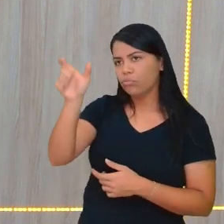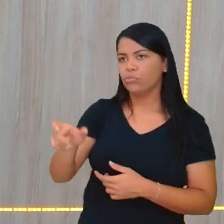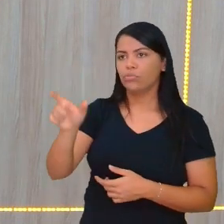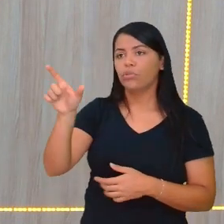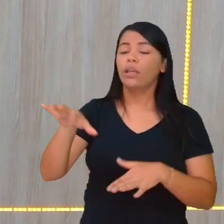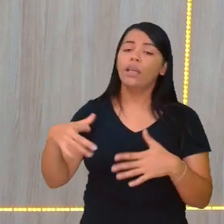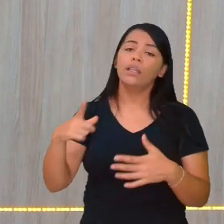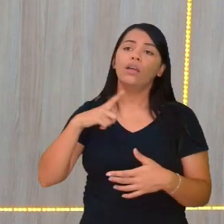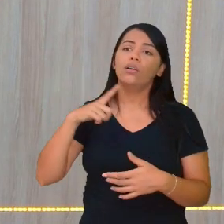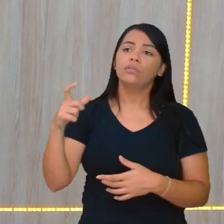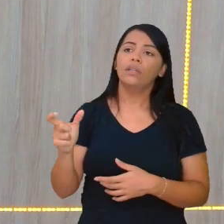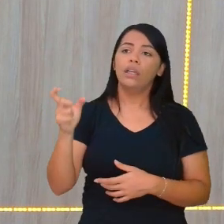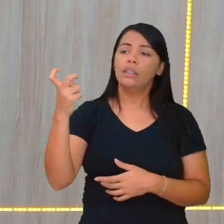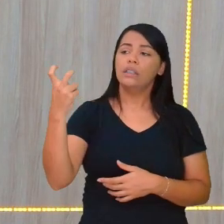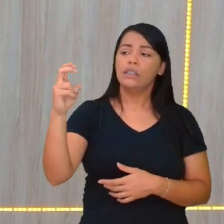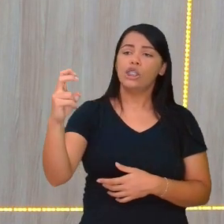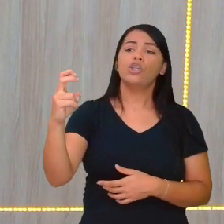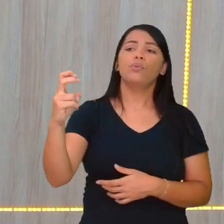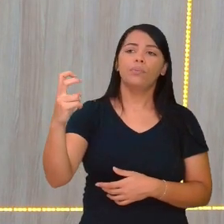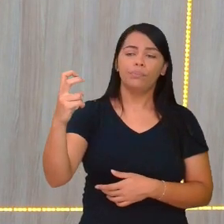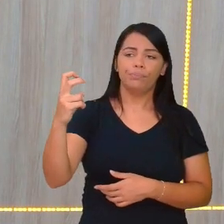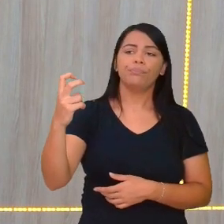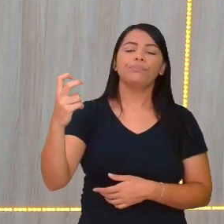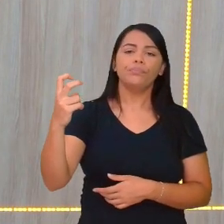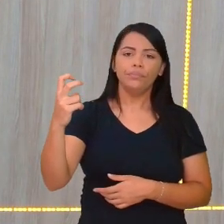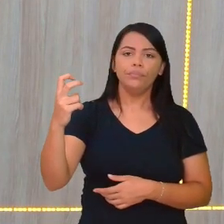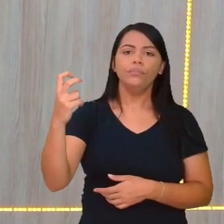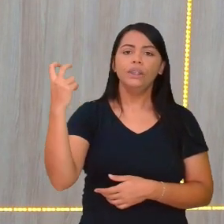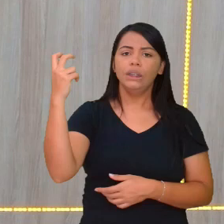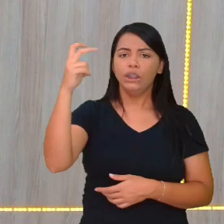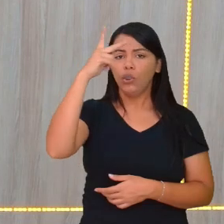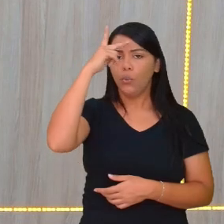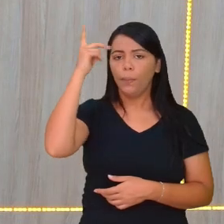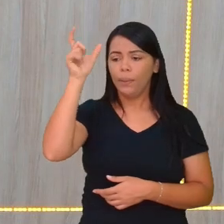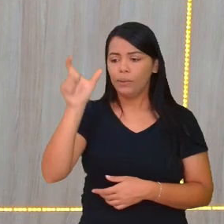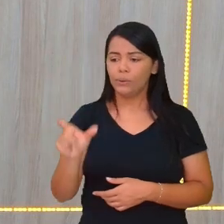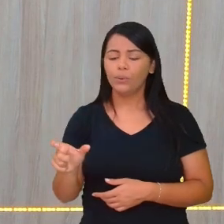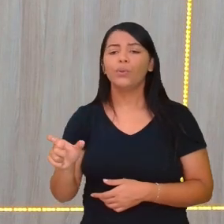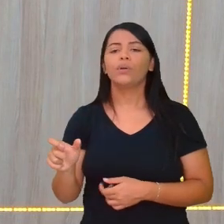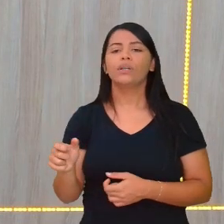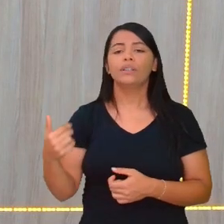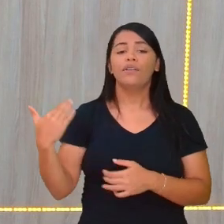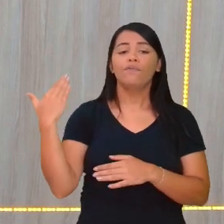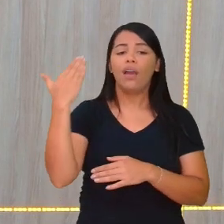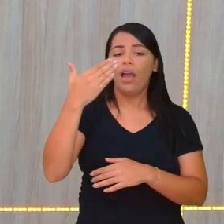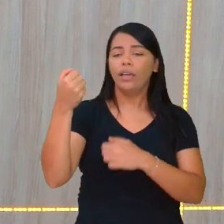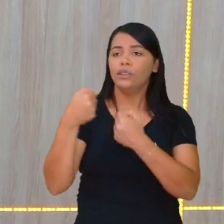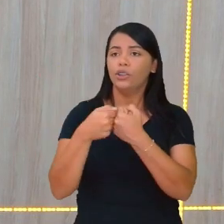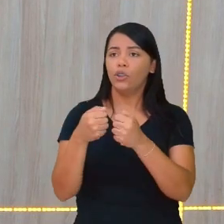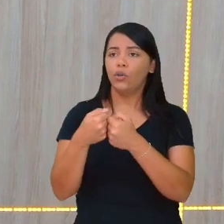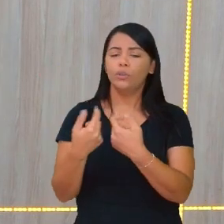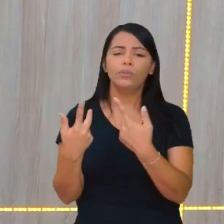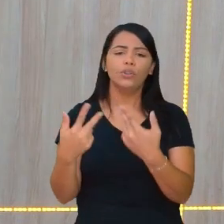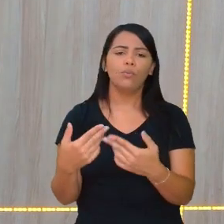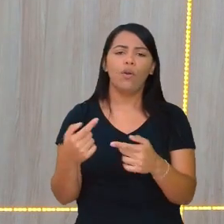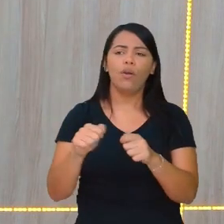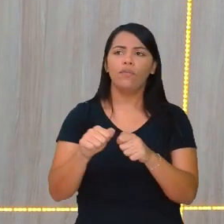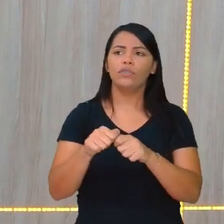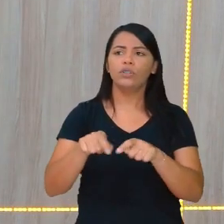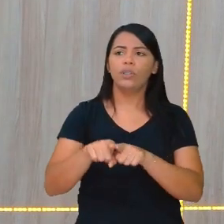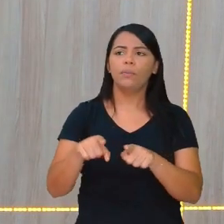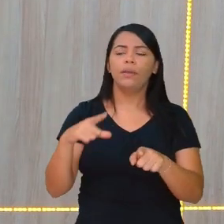tenho 5 de ônibus. A mesma coisa eu fiz aqui. 3. Então, eu